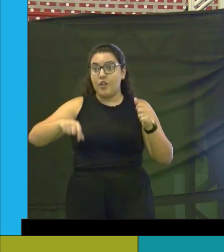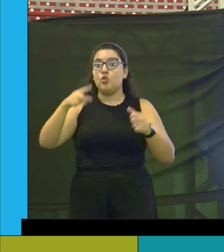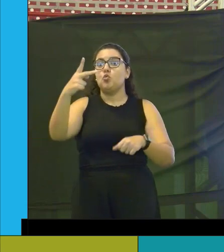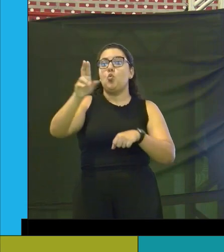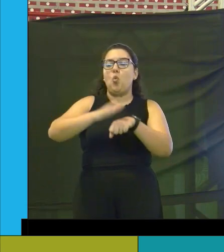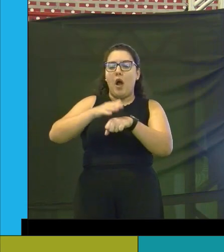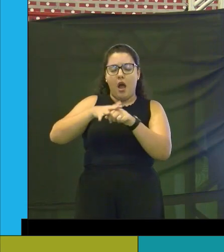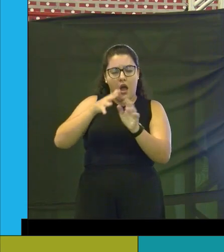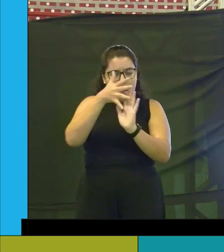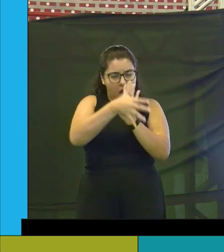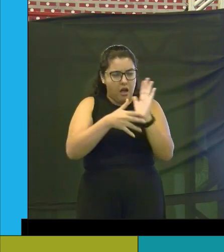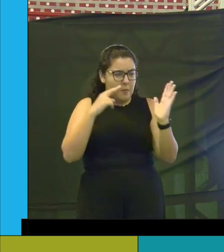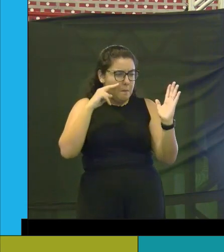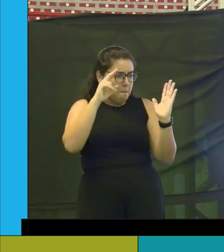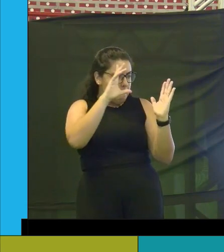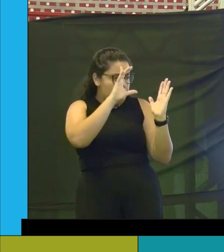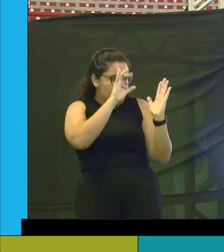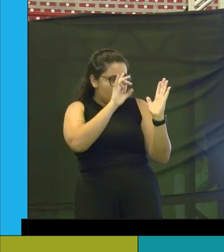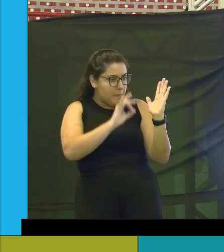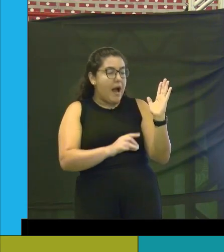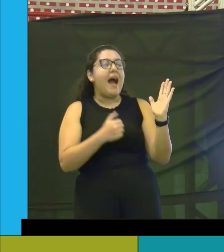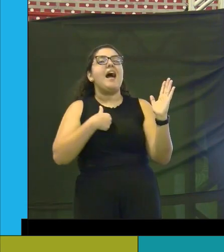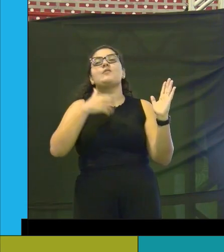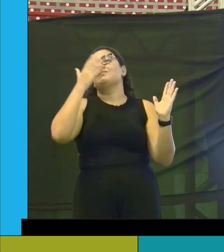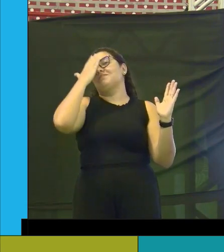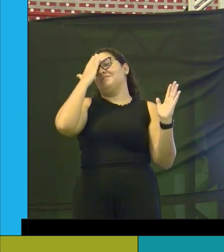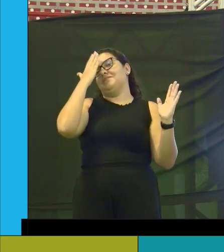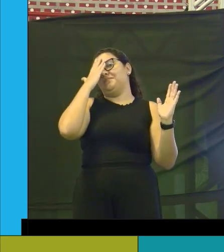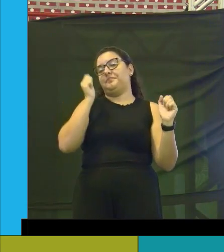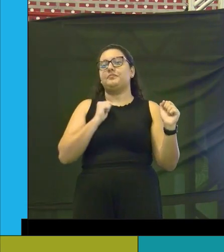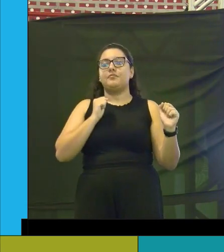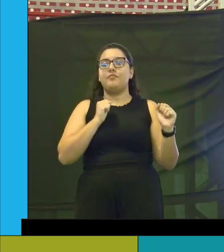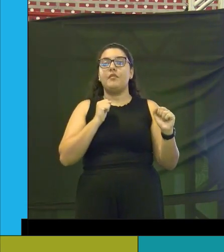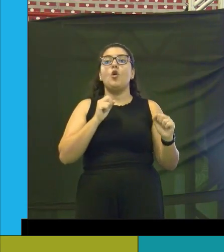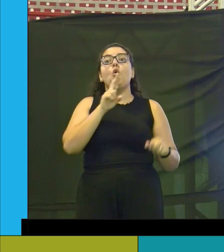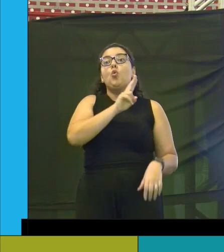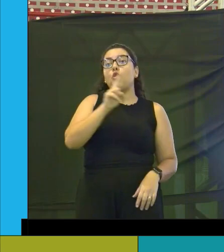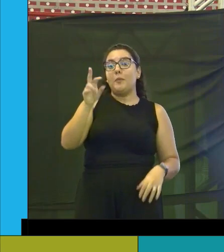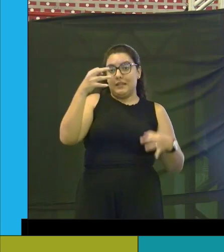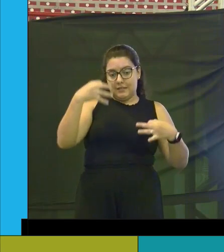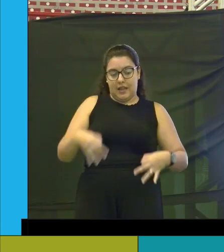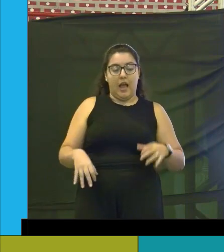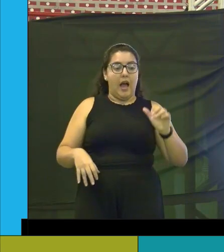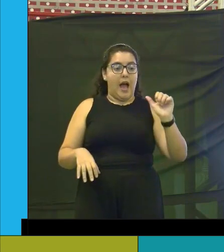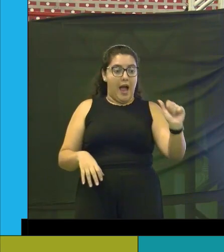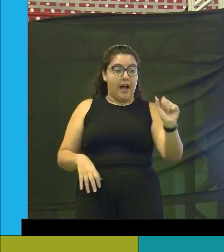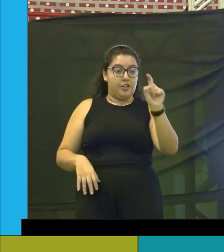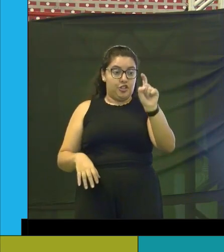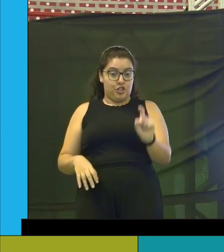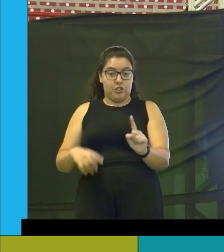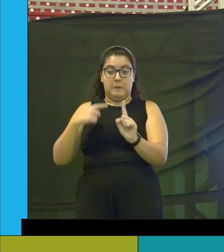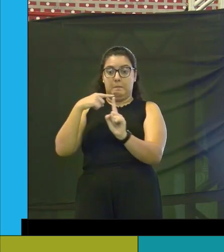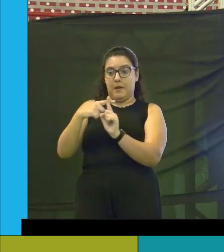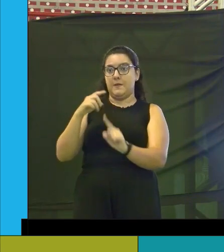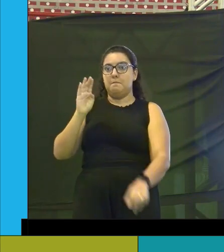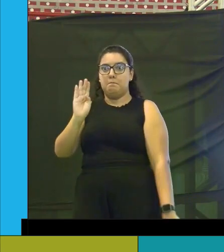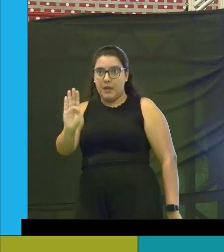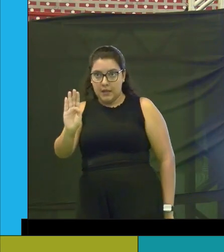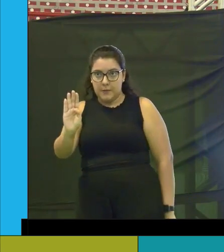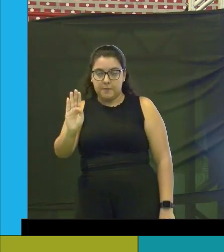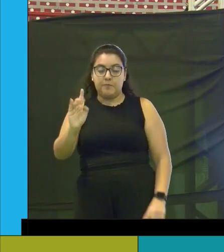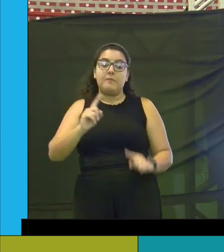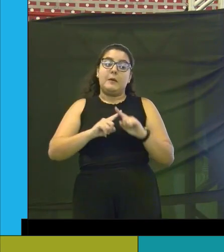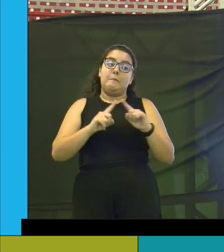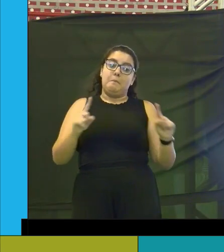atenção. O que é o normal? O normal é termos AX mais B. Agora você percebe que